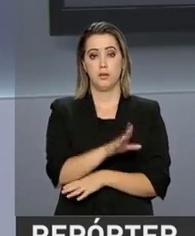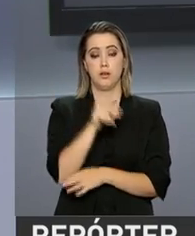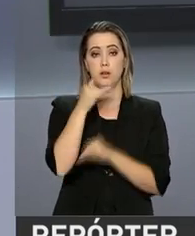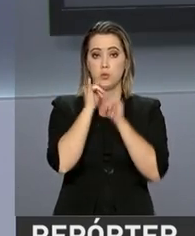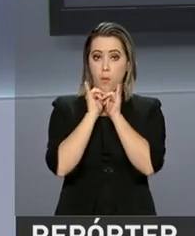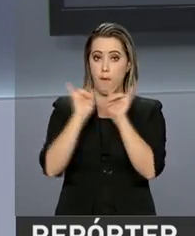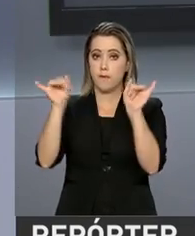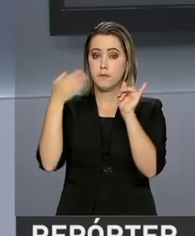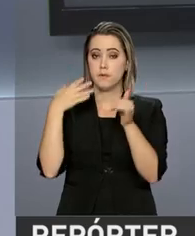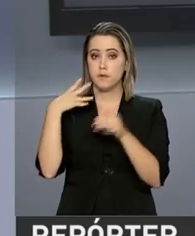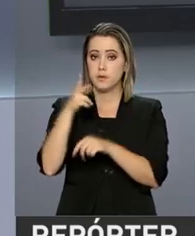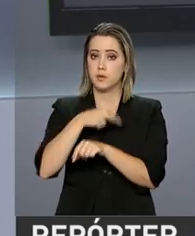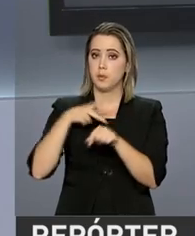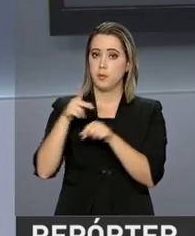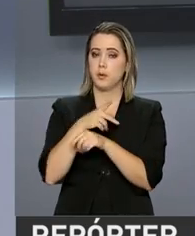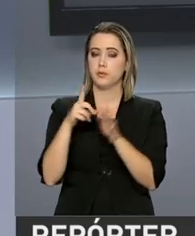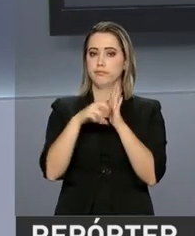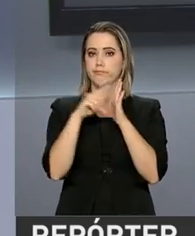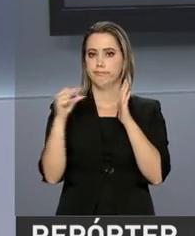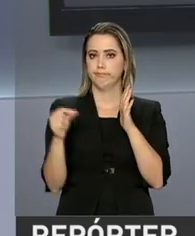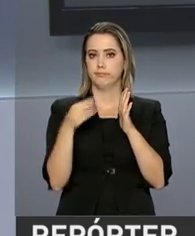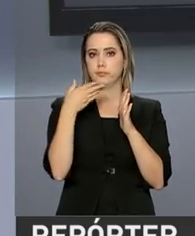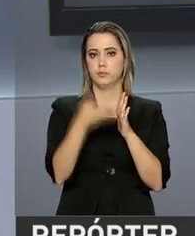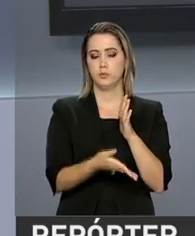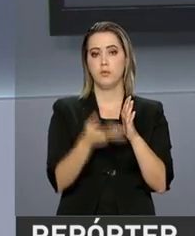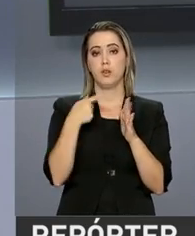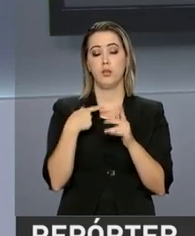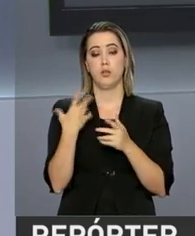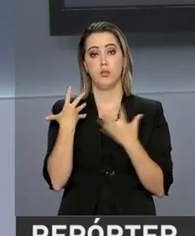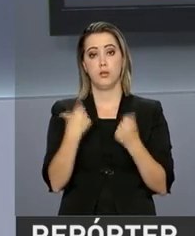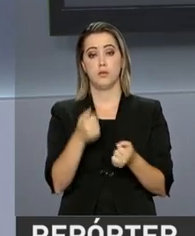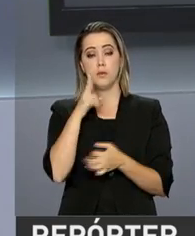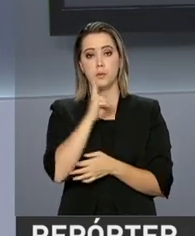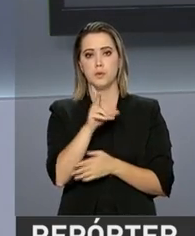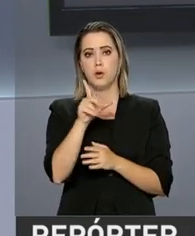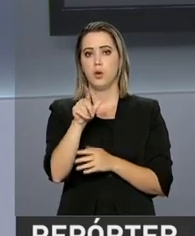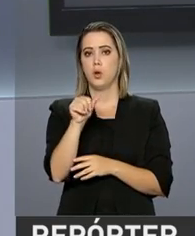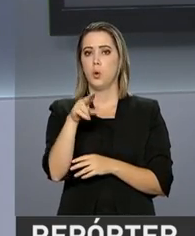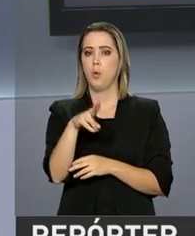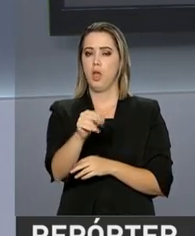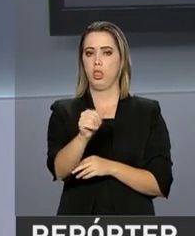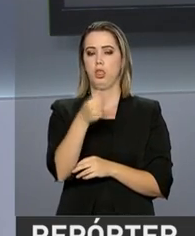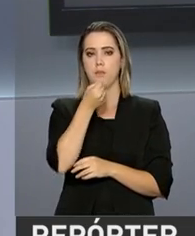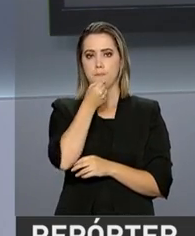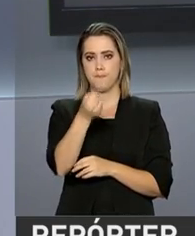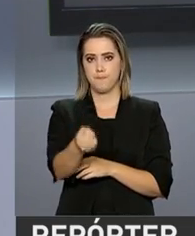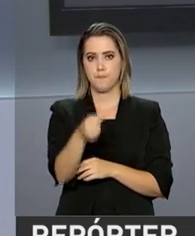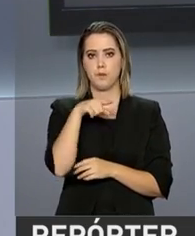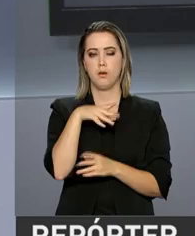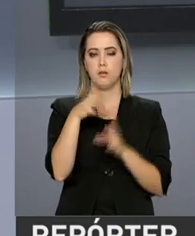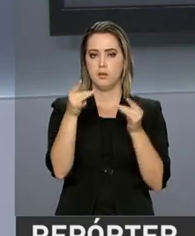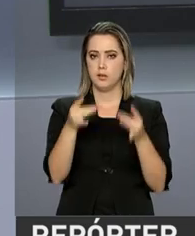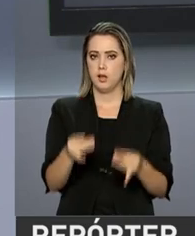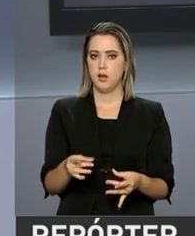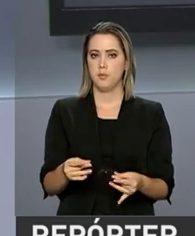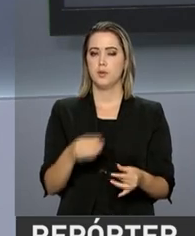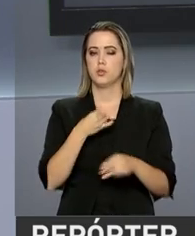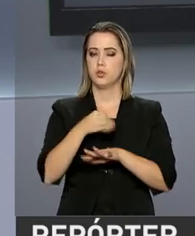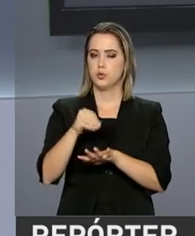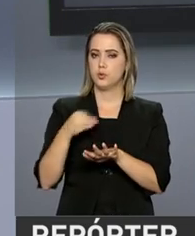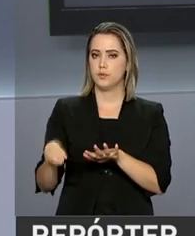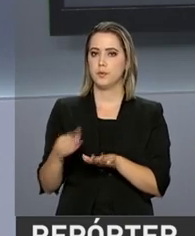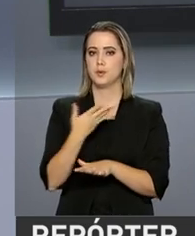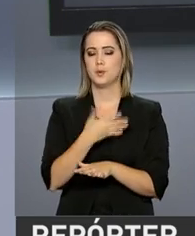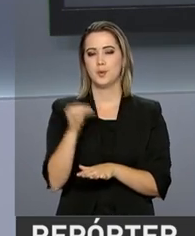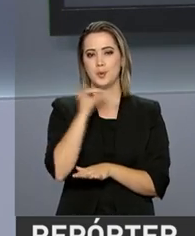um pronunciamento à nação no Palácio do Planalto e é para lá que nós vamos conversar com a repórter Luana Karen que tem mais informações pra gente Olá